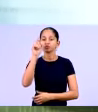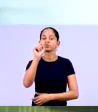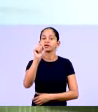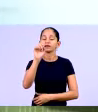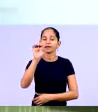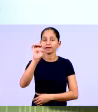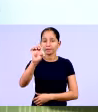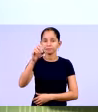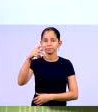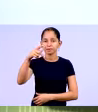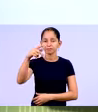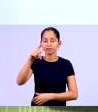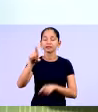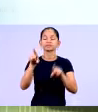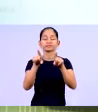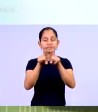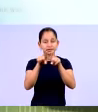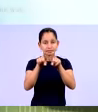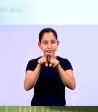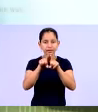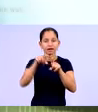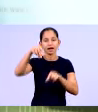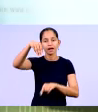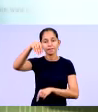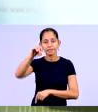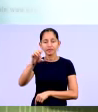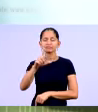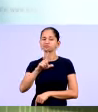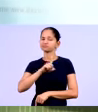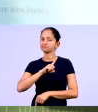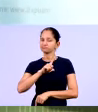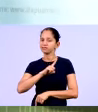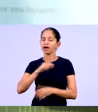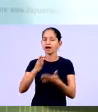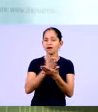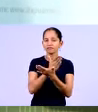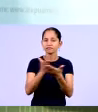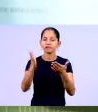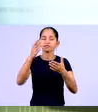e ME tem uma série de facilidades que a própria